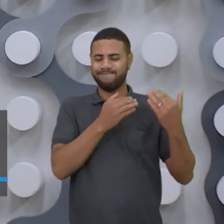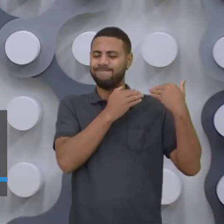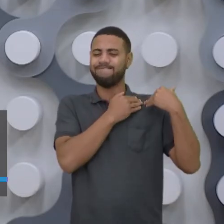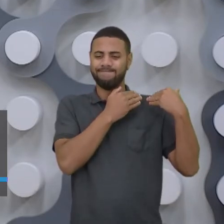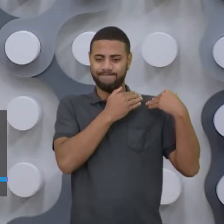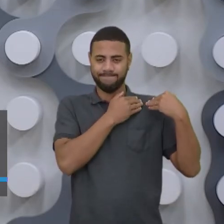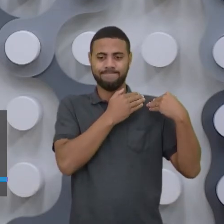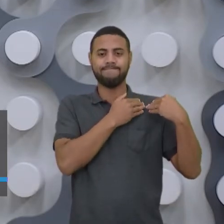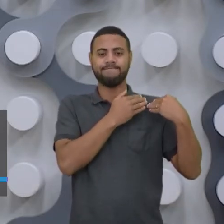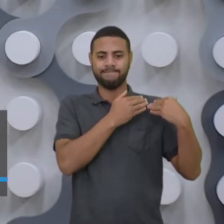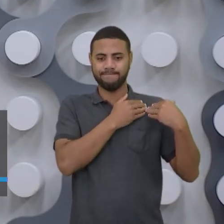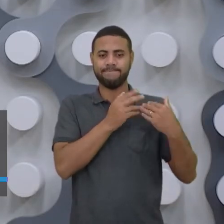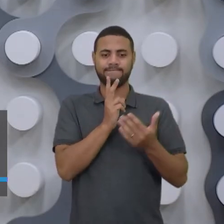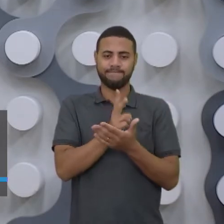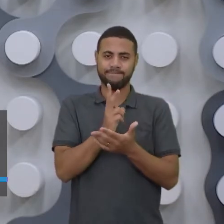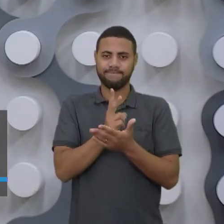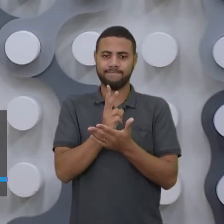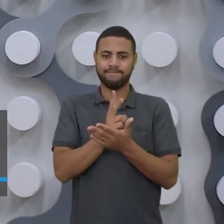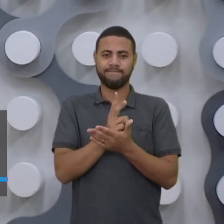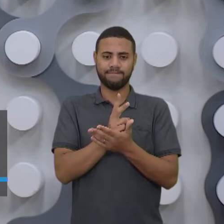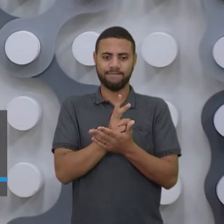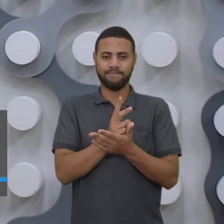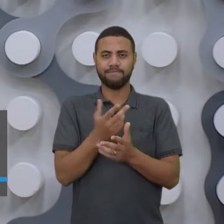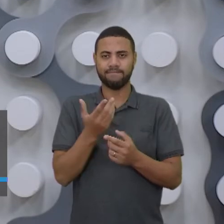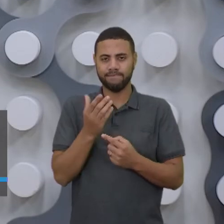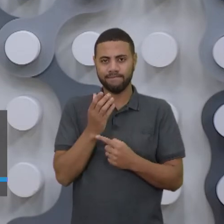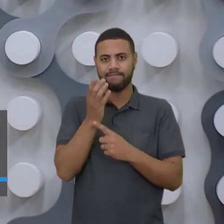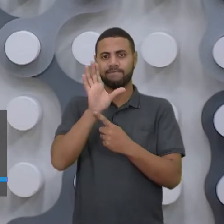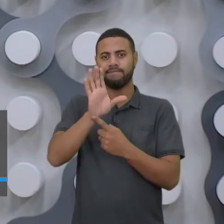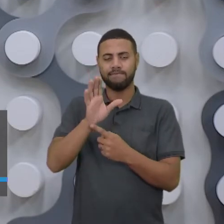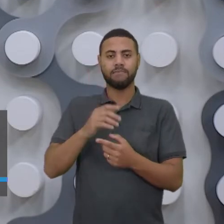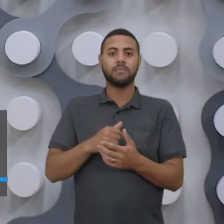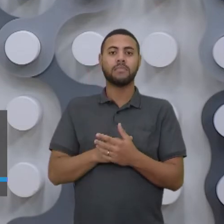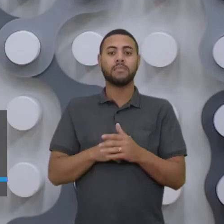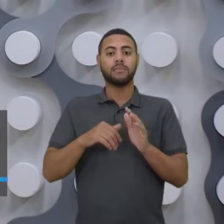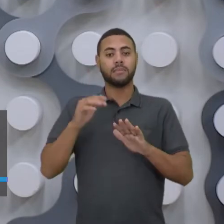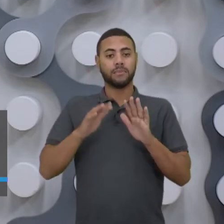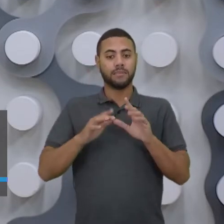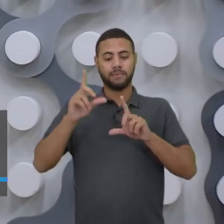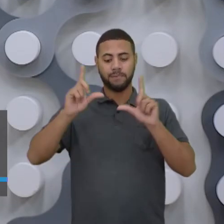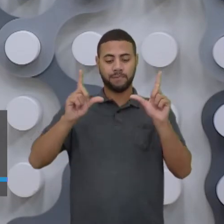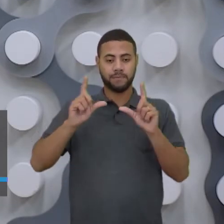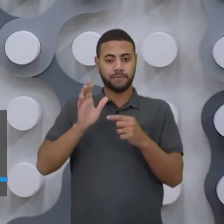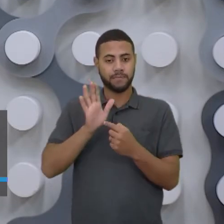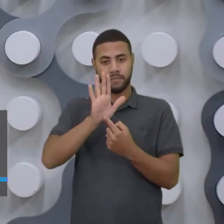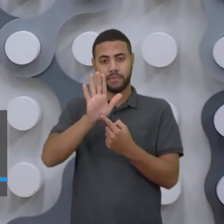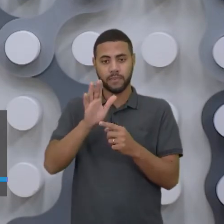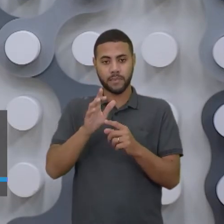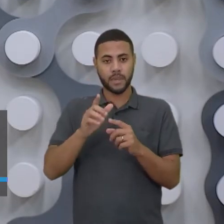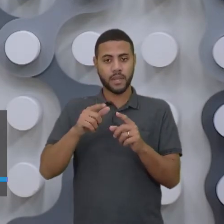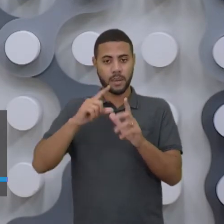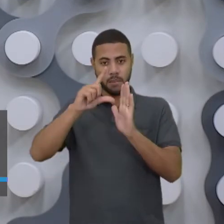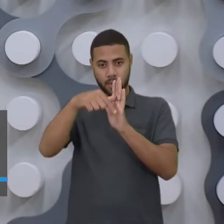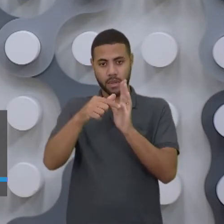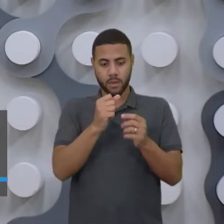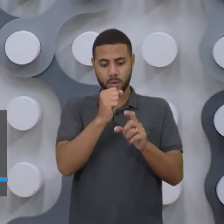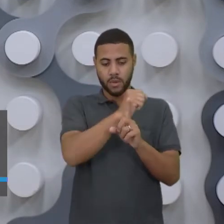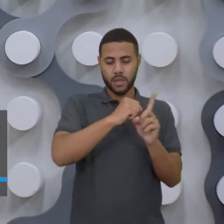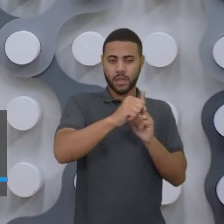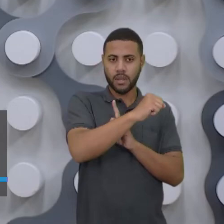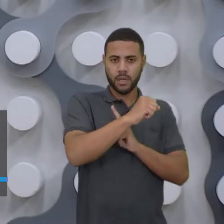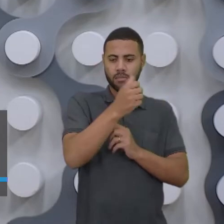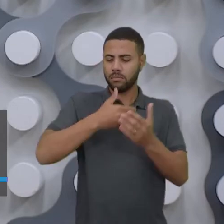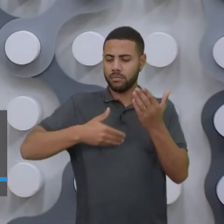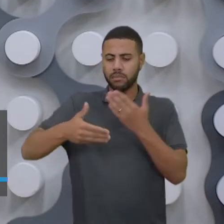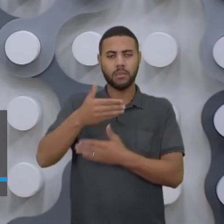responsabilidade naquilo que se promove. Então, da mídia para a sociedade e da sociedade